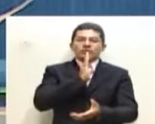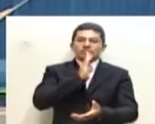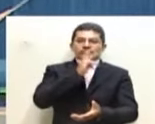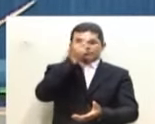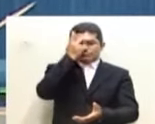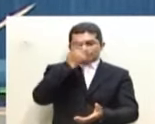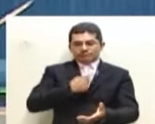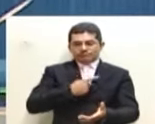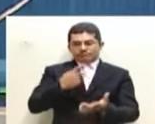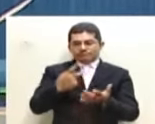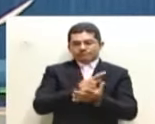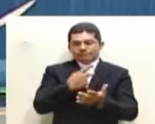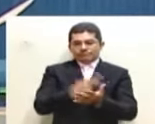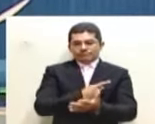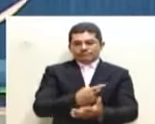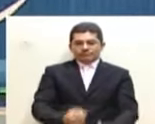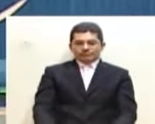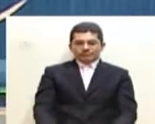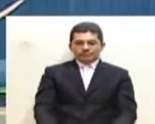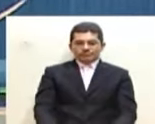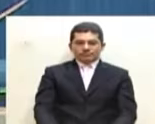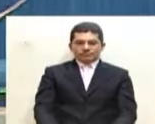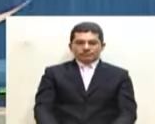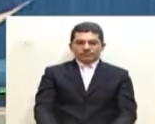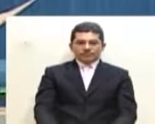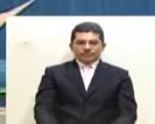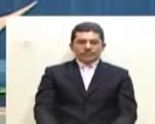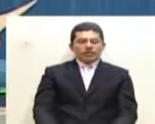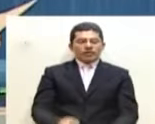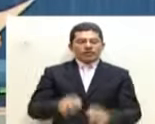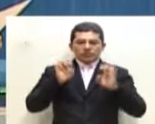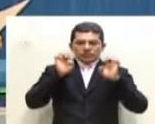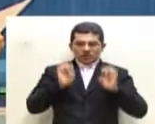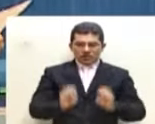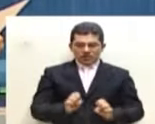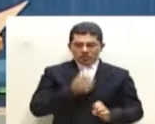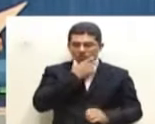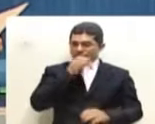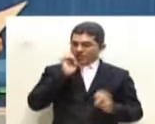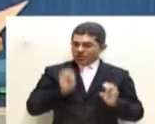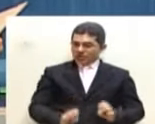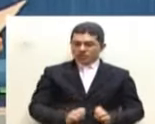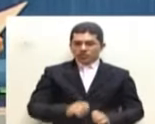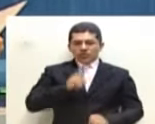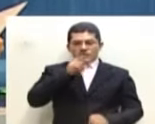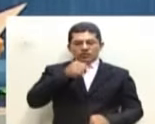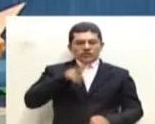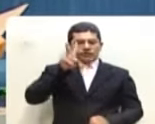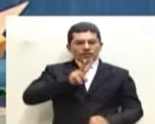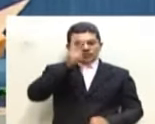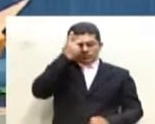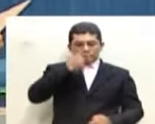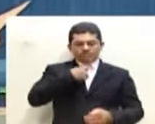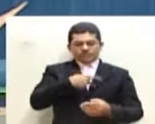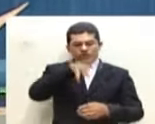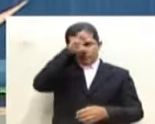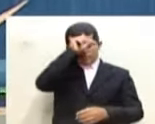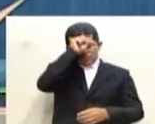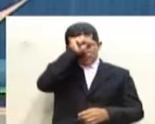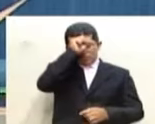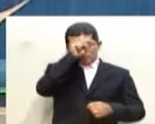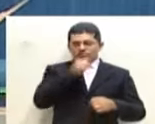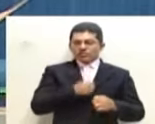homem não transige com princípios. Não transige com os princípios e valores que orientam a sua